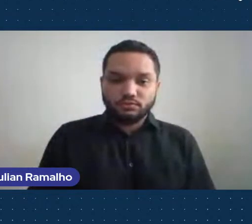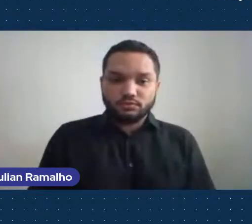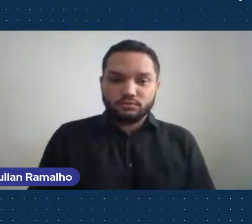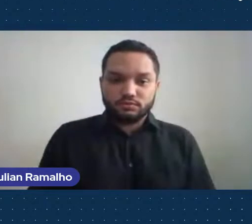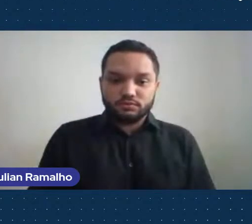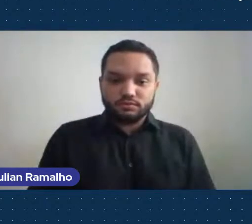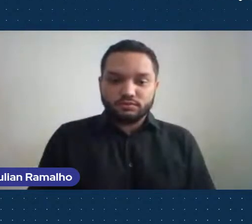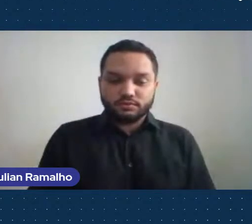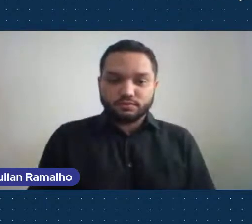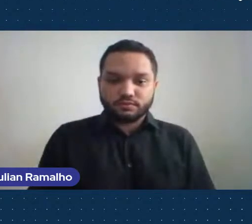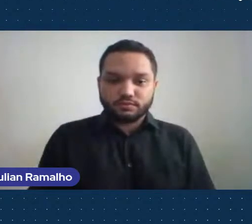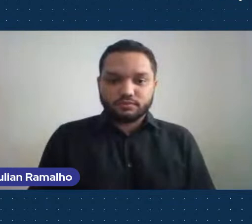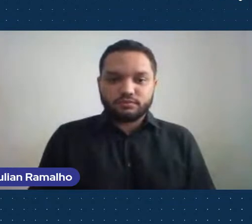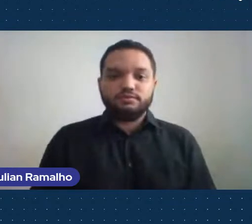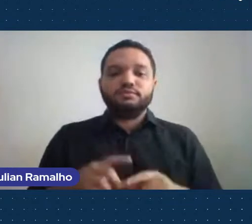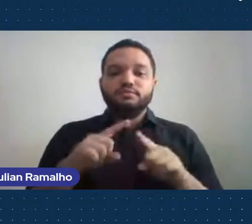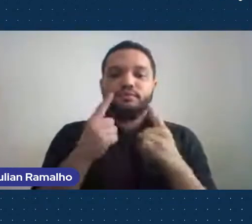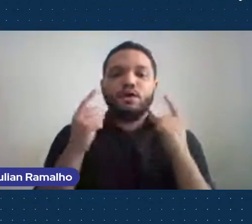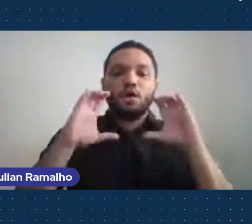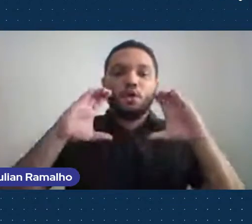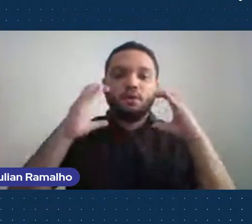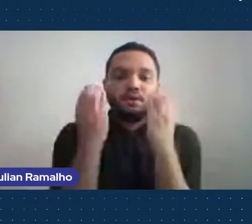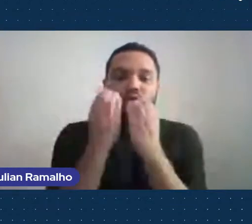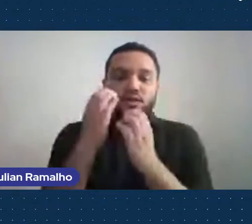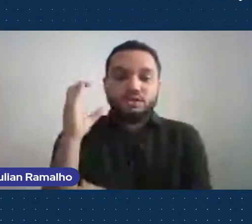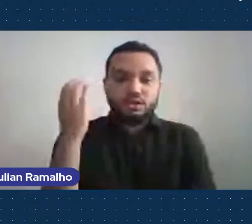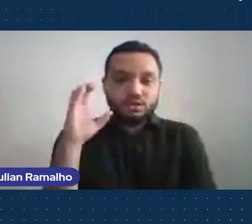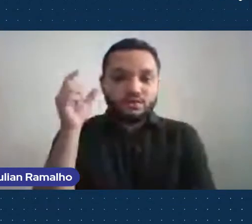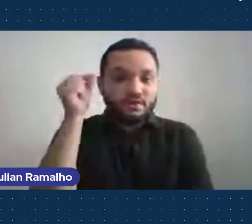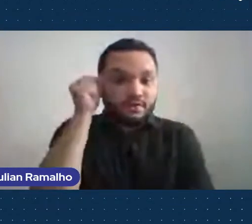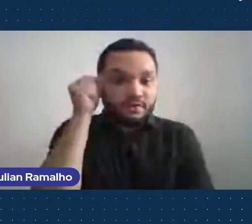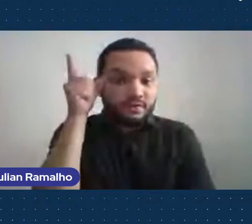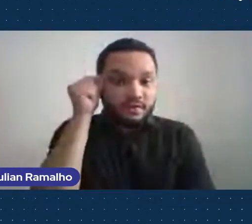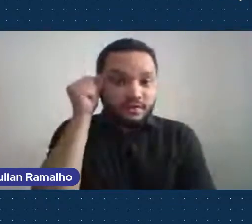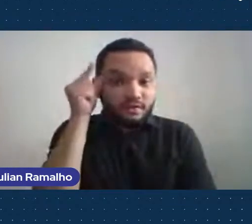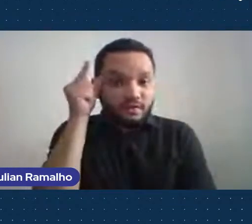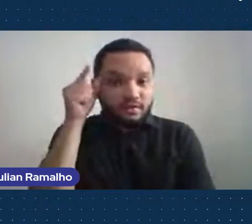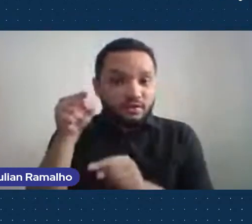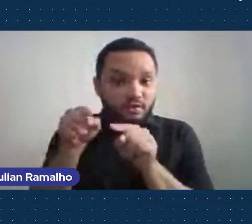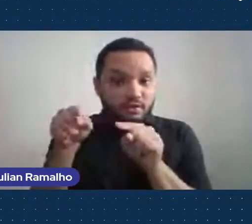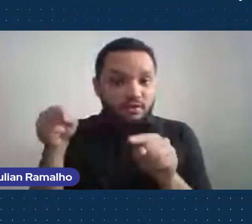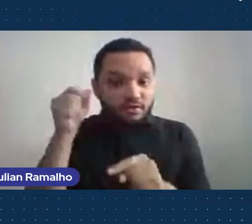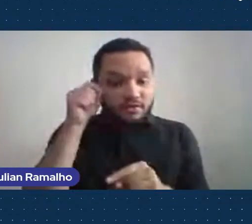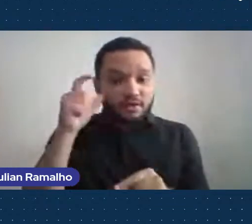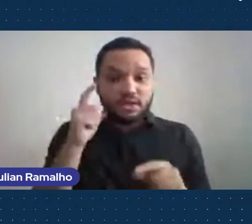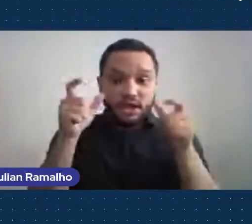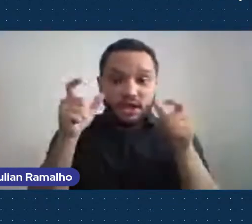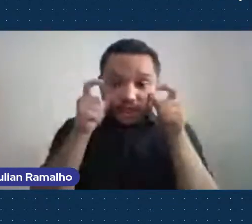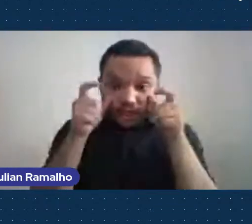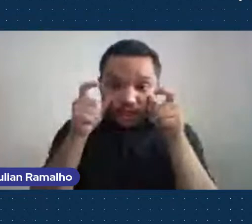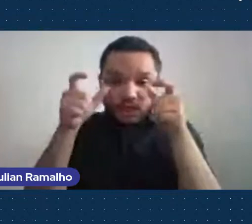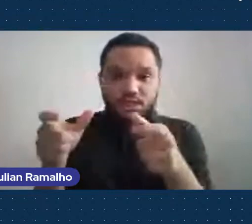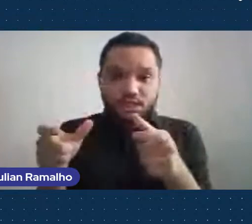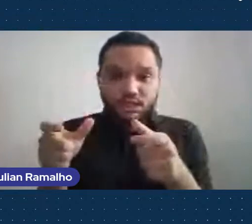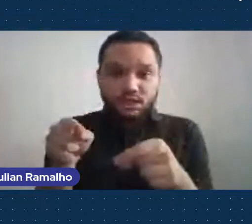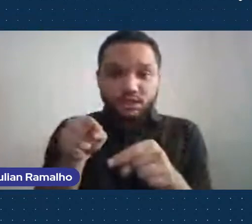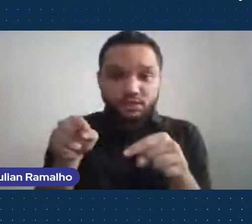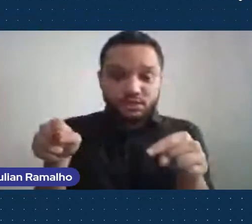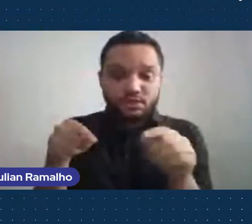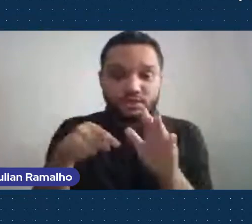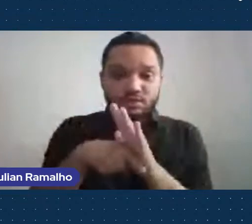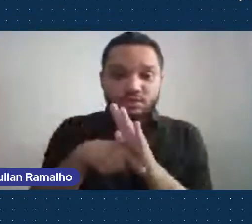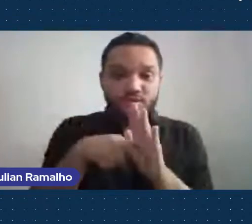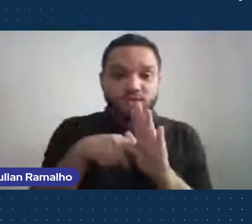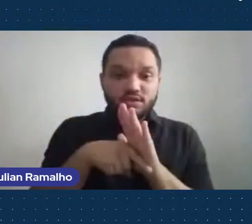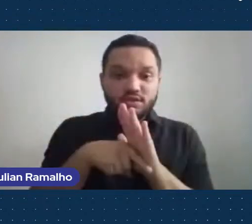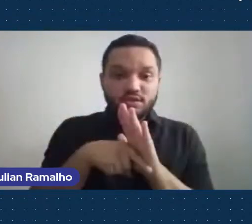quando a comunidade científica toma conhecimento, né, da sua intenção de pesquisa, essa pesquisa, ela